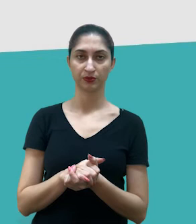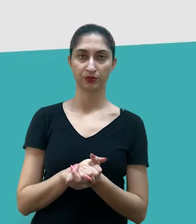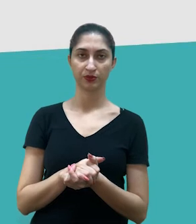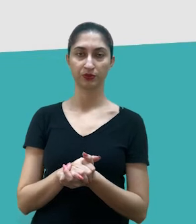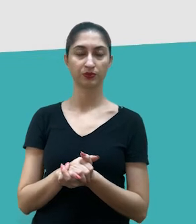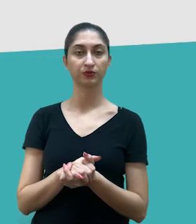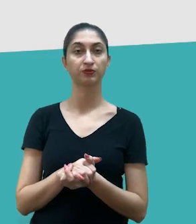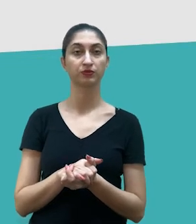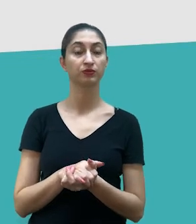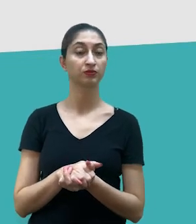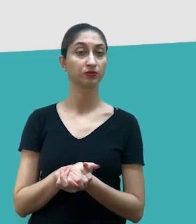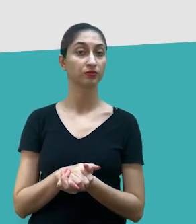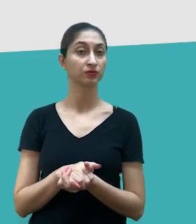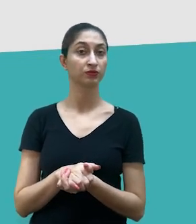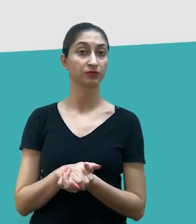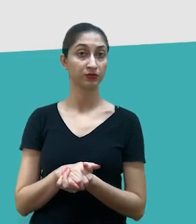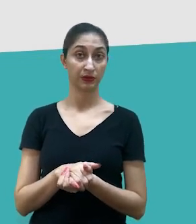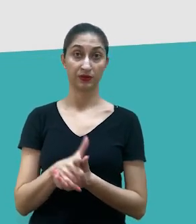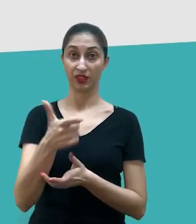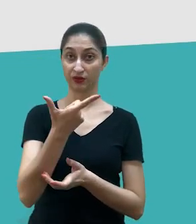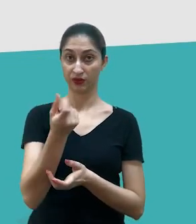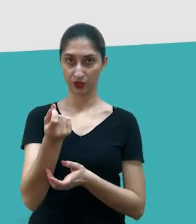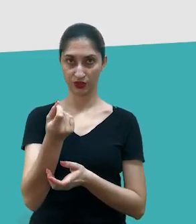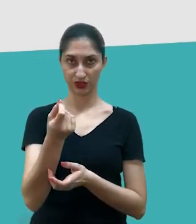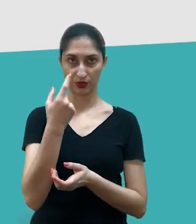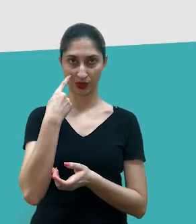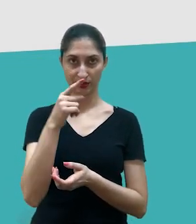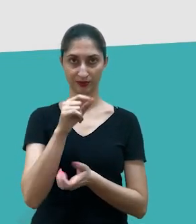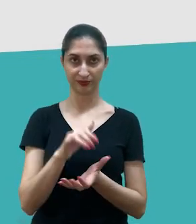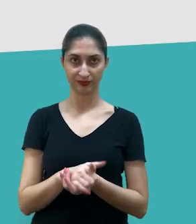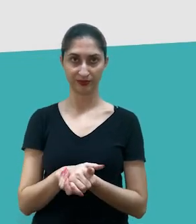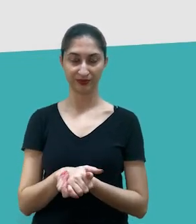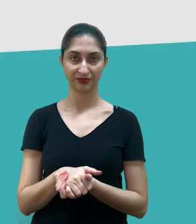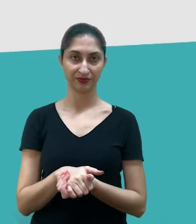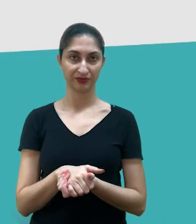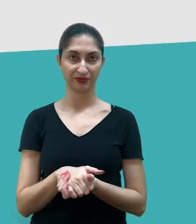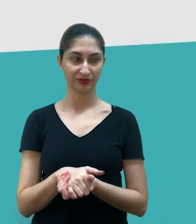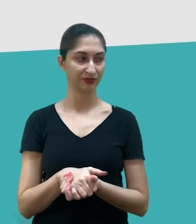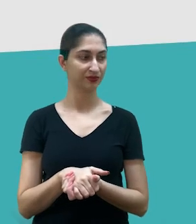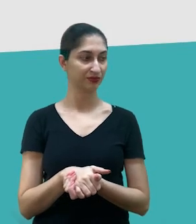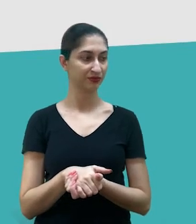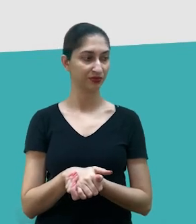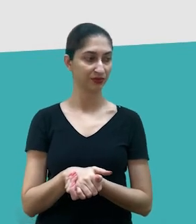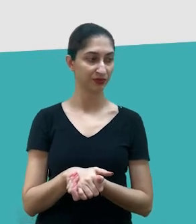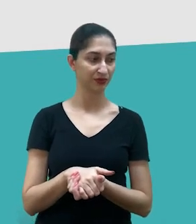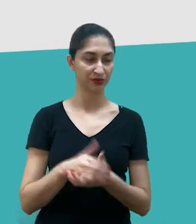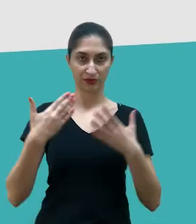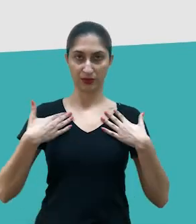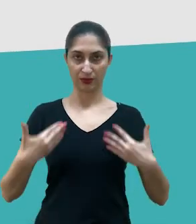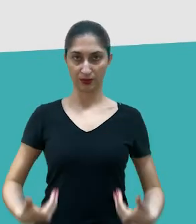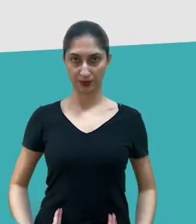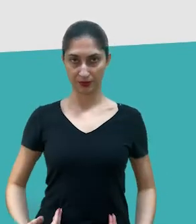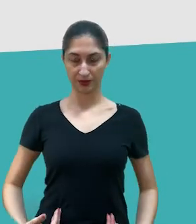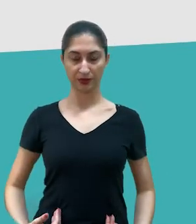olha só, eu tenho 20 peças de cima, a gente chama de top, todas as partes de cima,